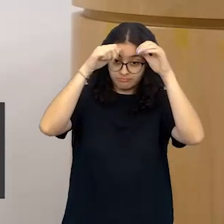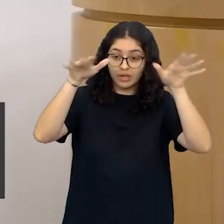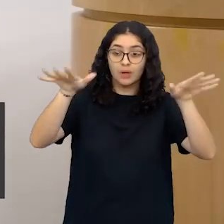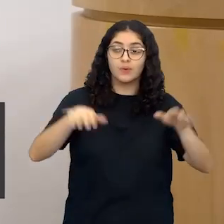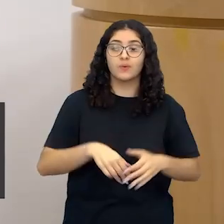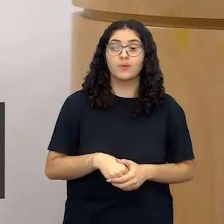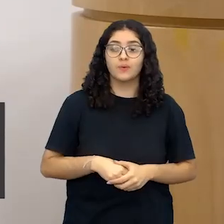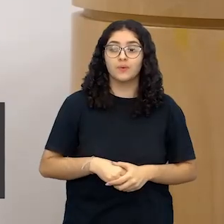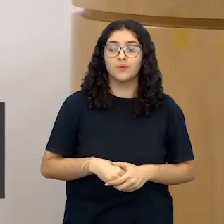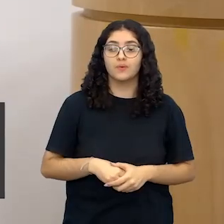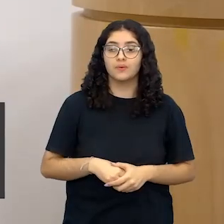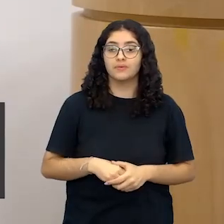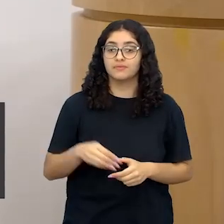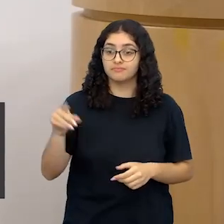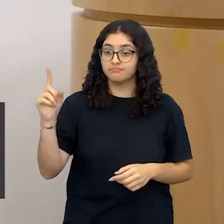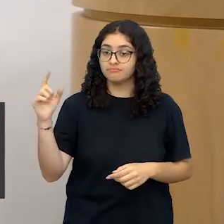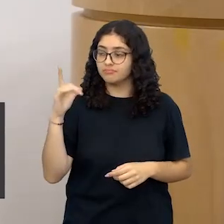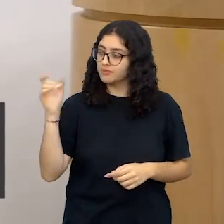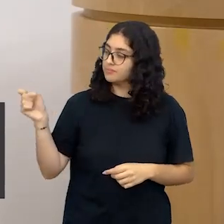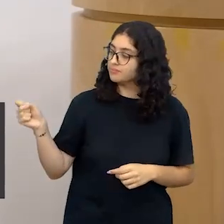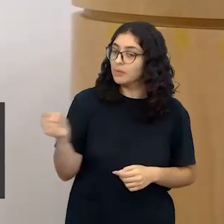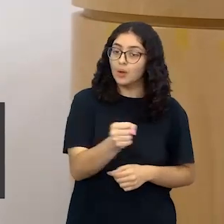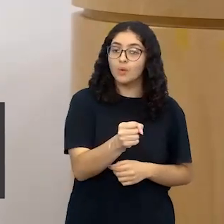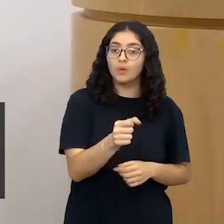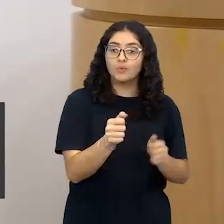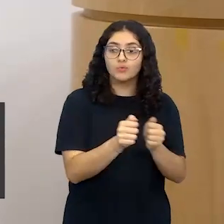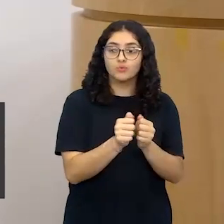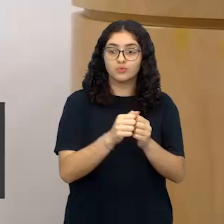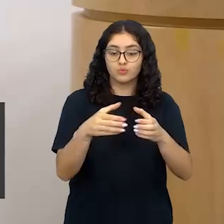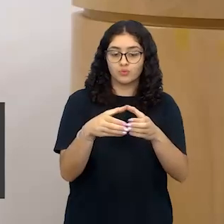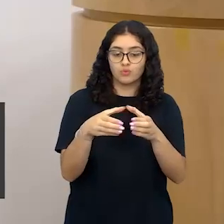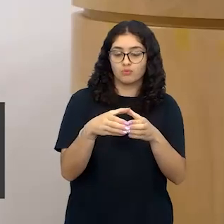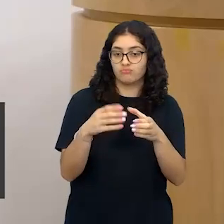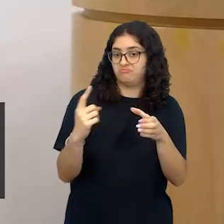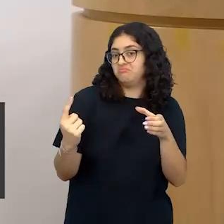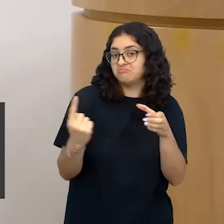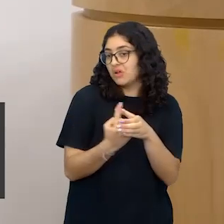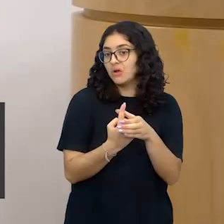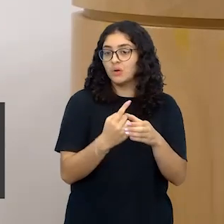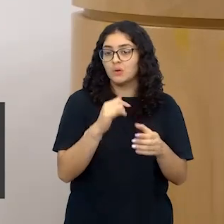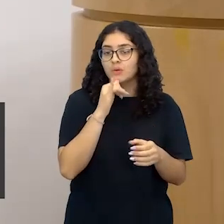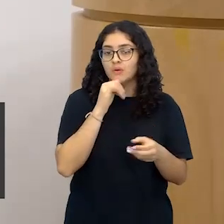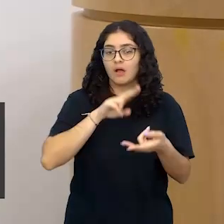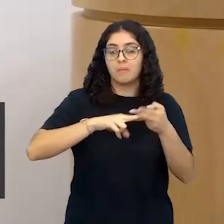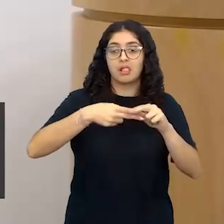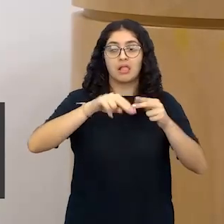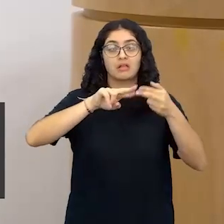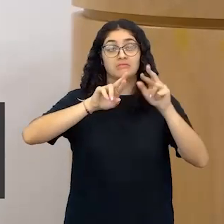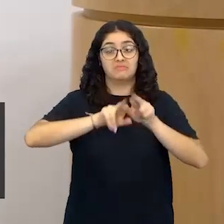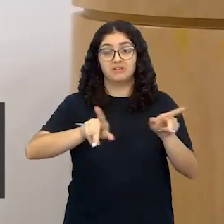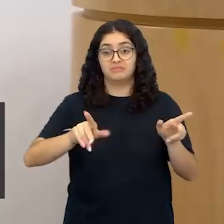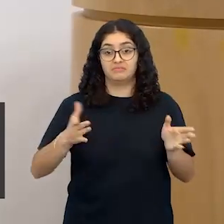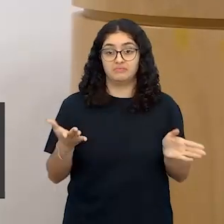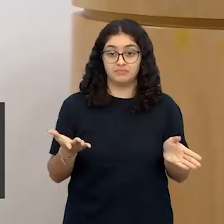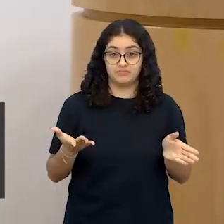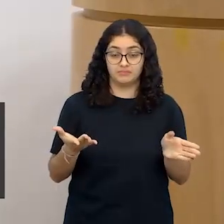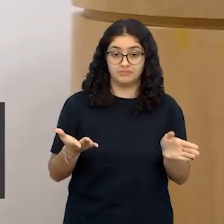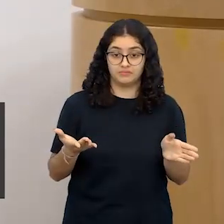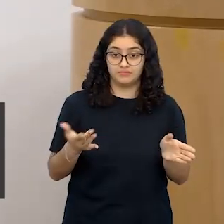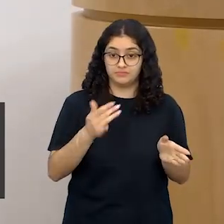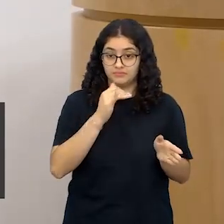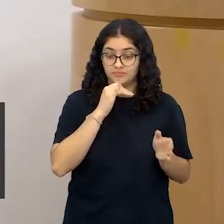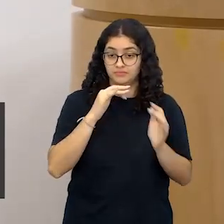enfim, numa classe para trabalhar junto, em grupo, com estudantes de habilidades diferentes, de